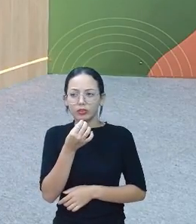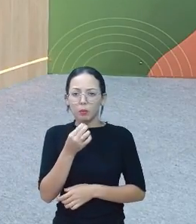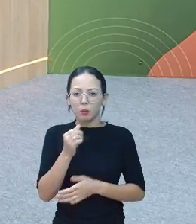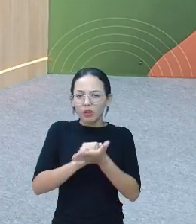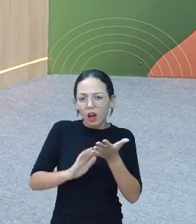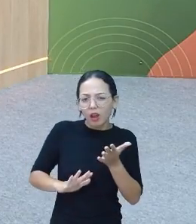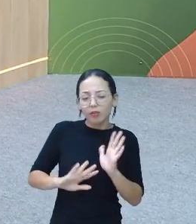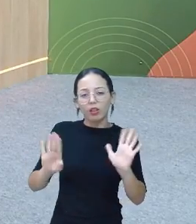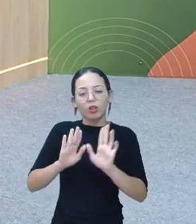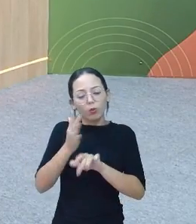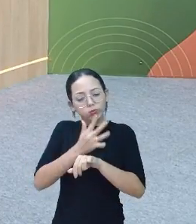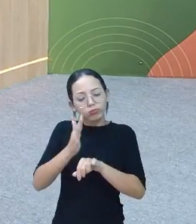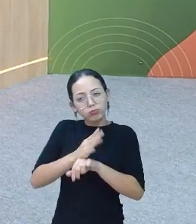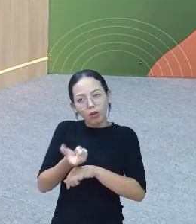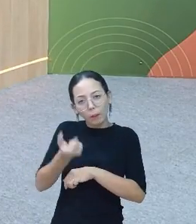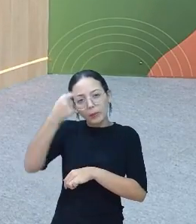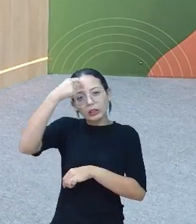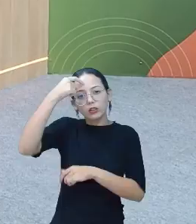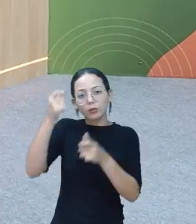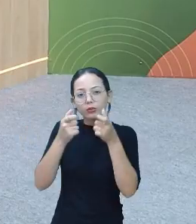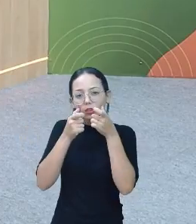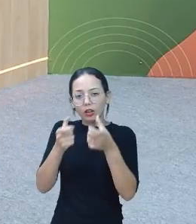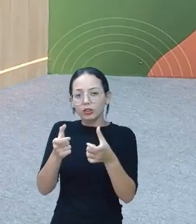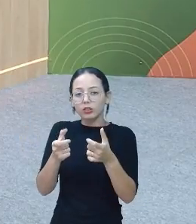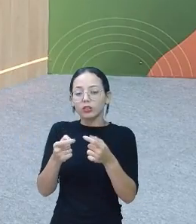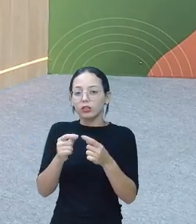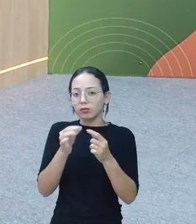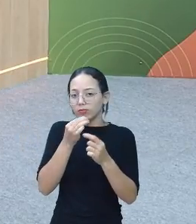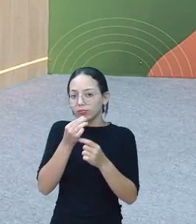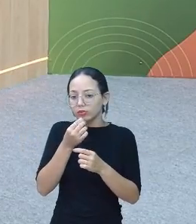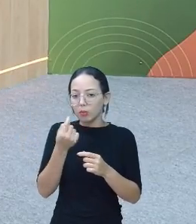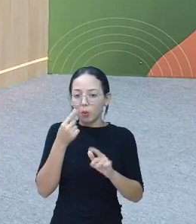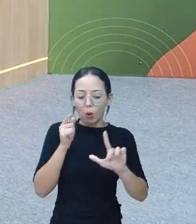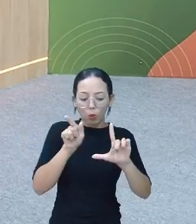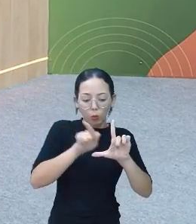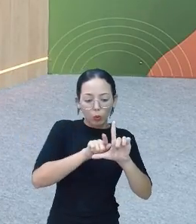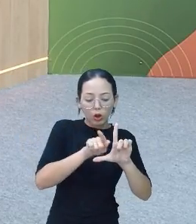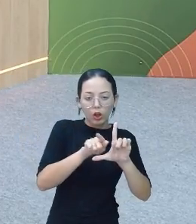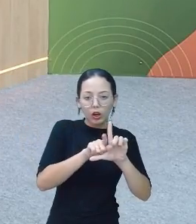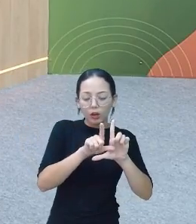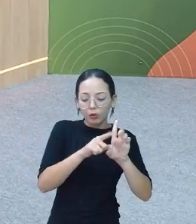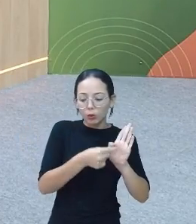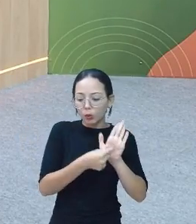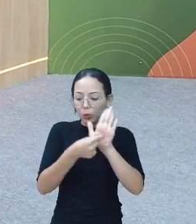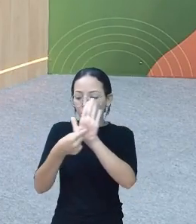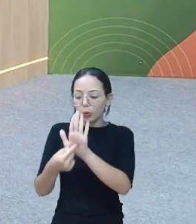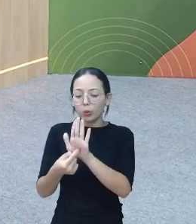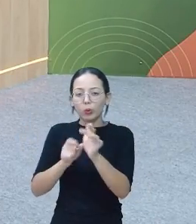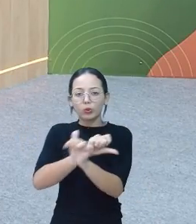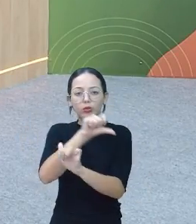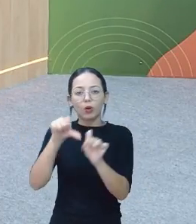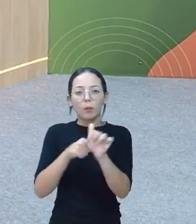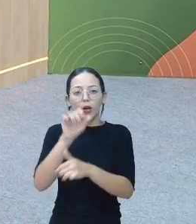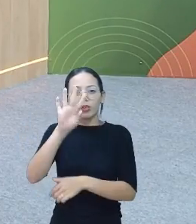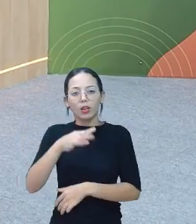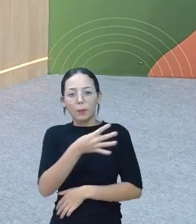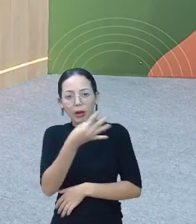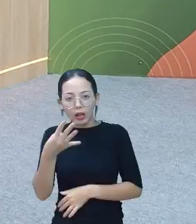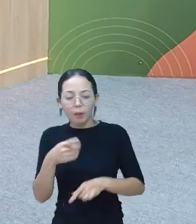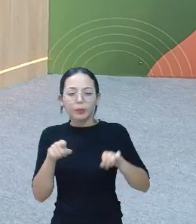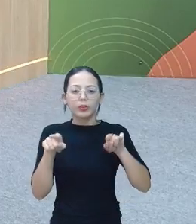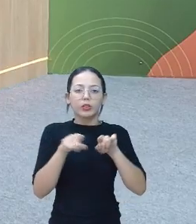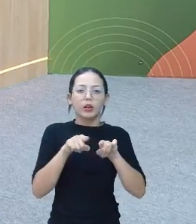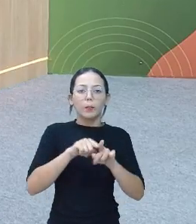não, mas é um exercício mental interessante, você pegar um gráfico e representá-lo numa tabela. Pegar uma tabela